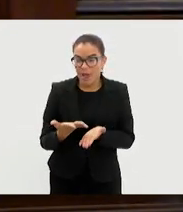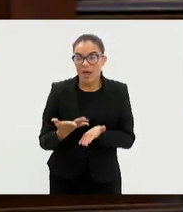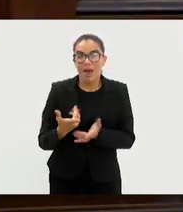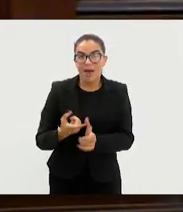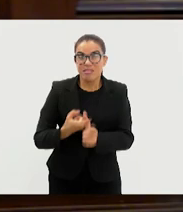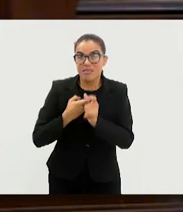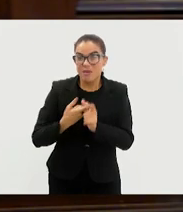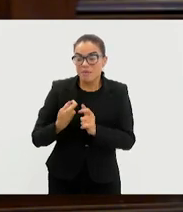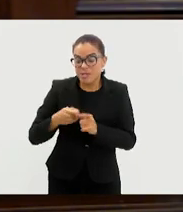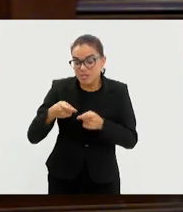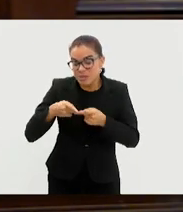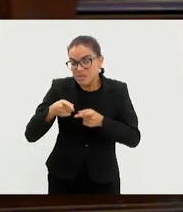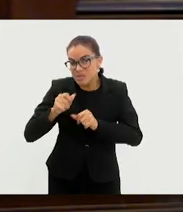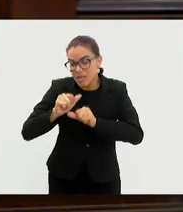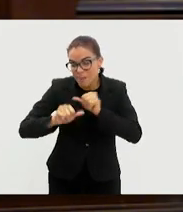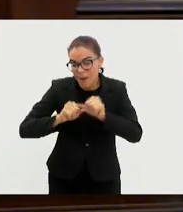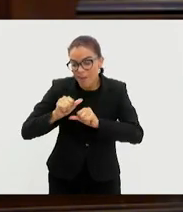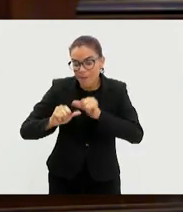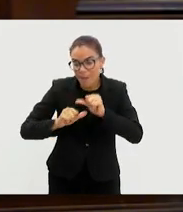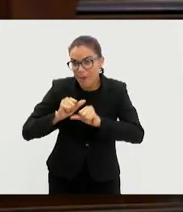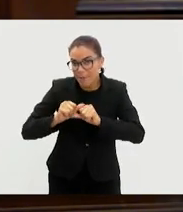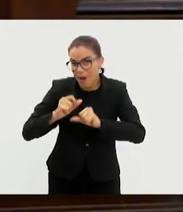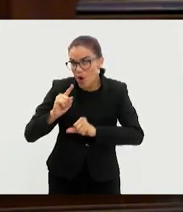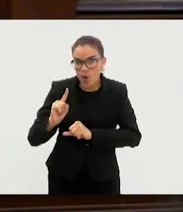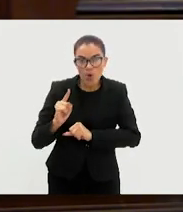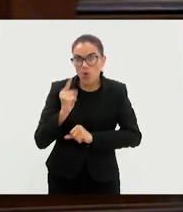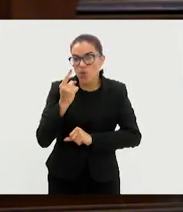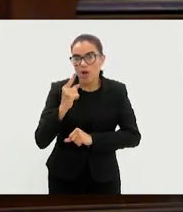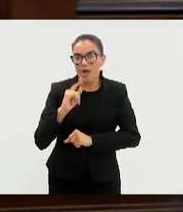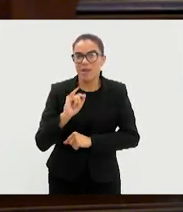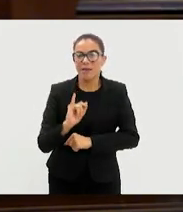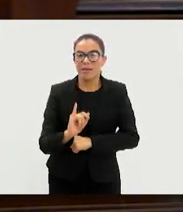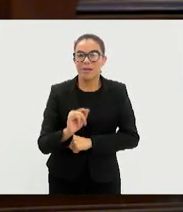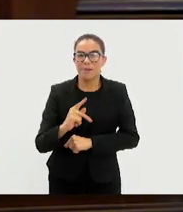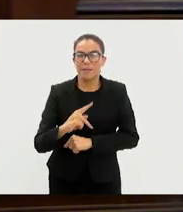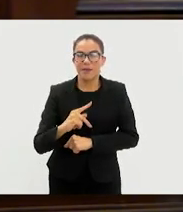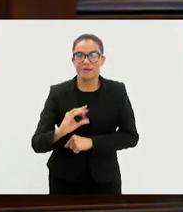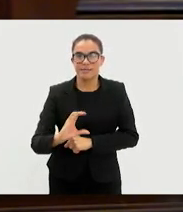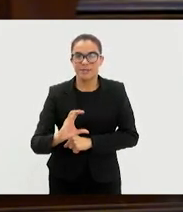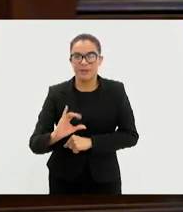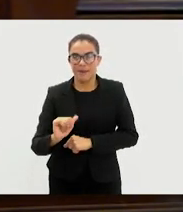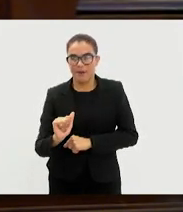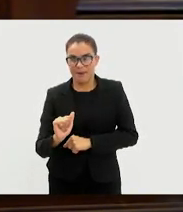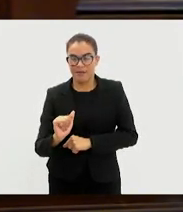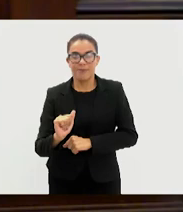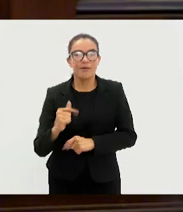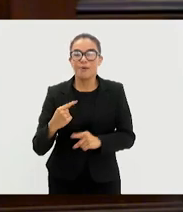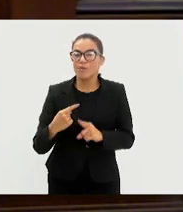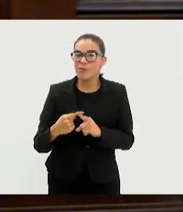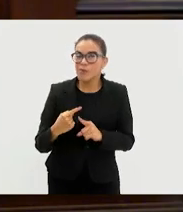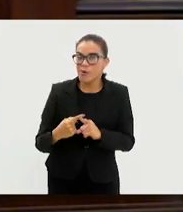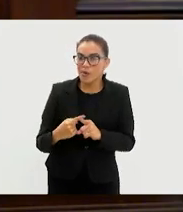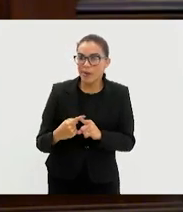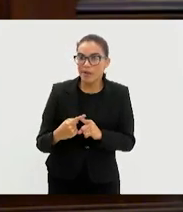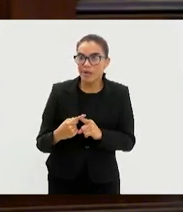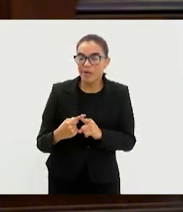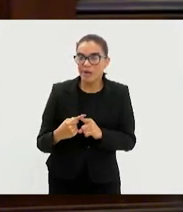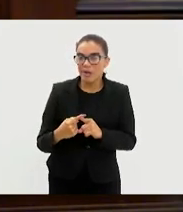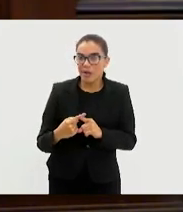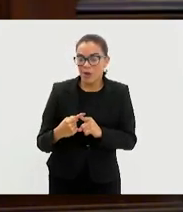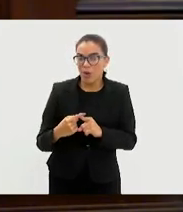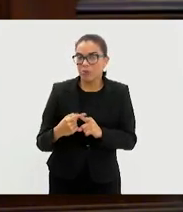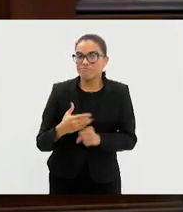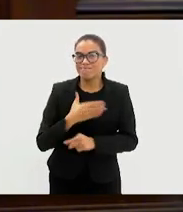única e exclusivamente pelo IPCA, porque senão o